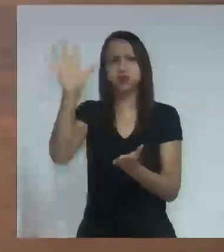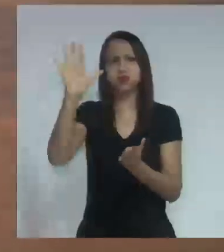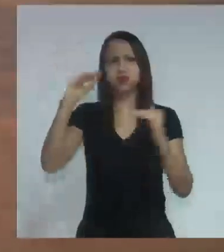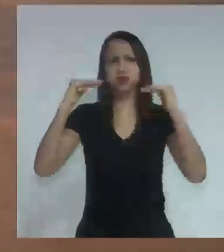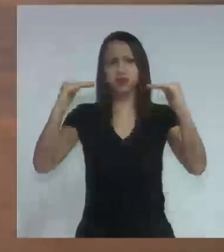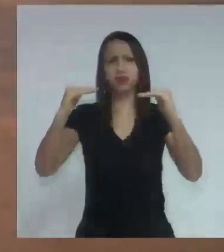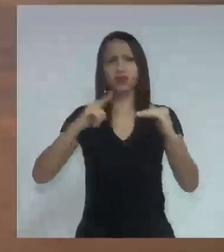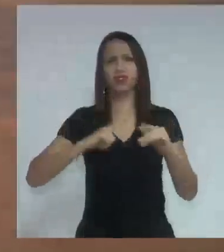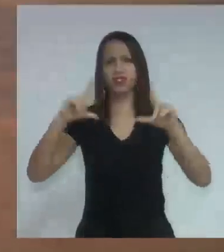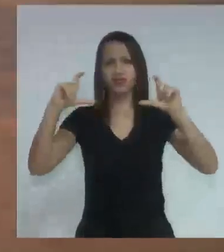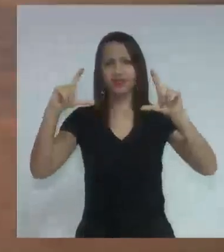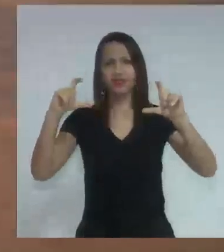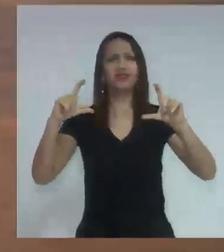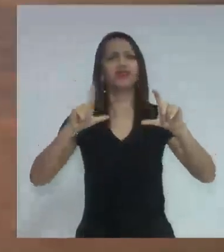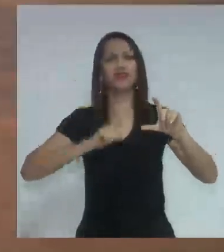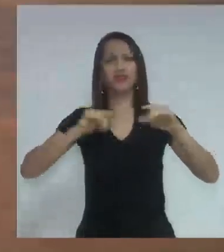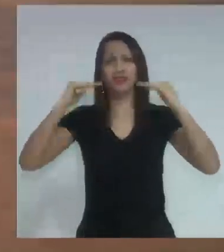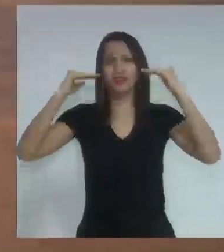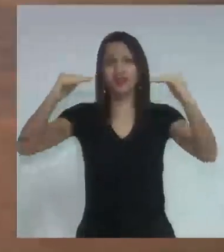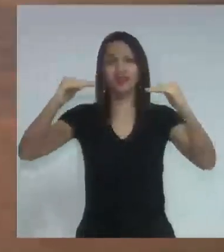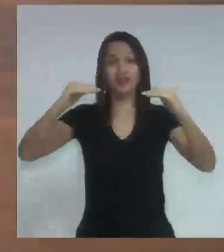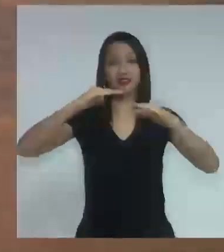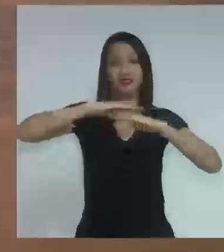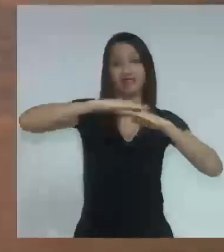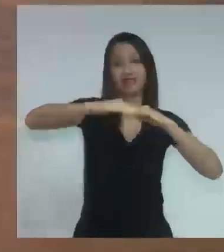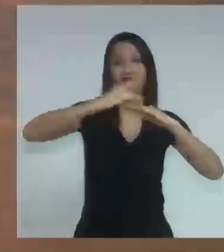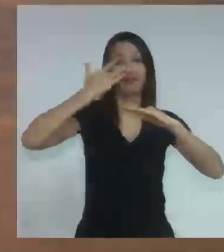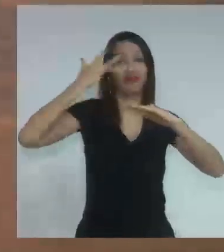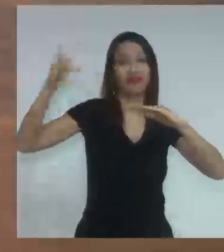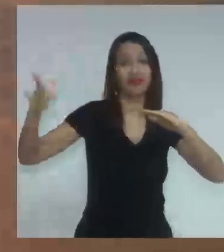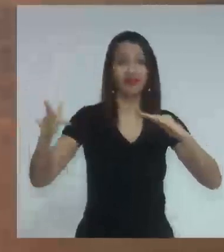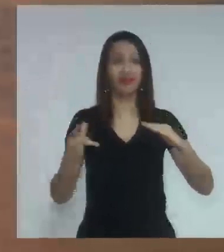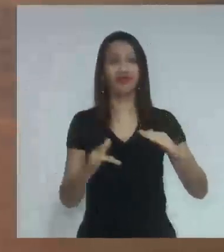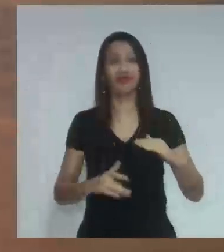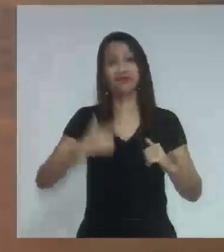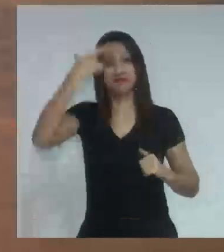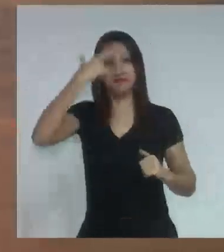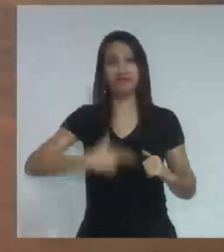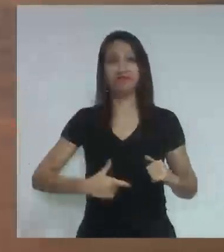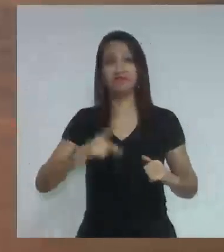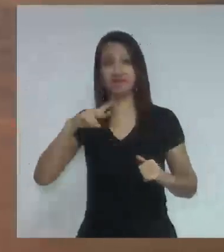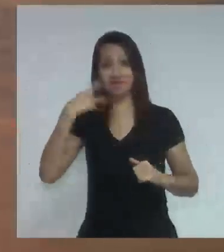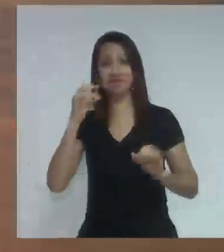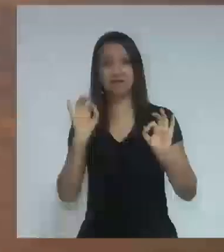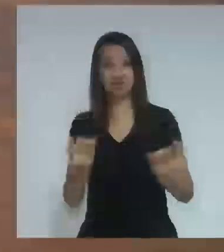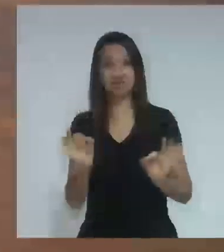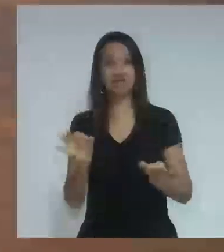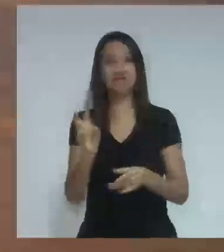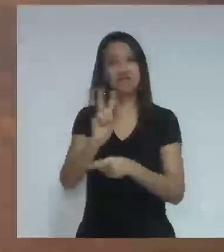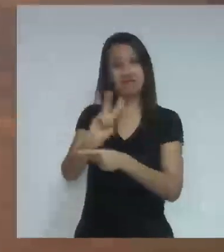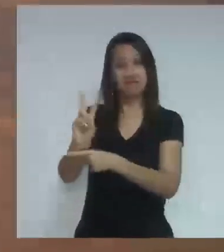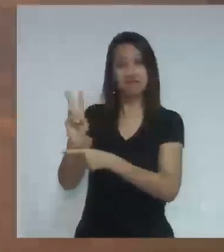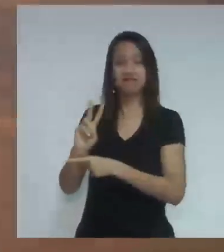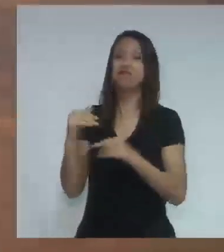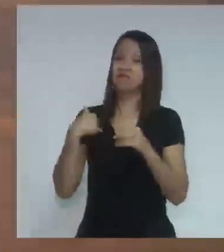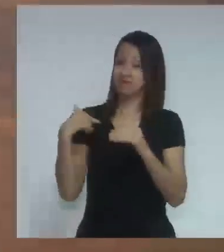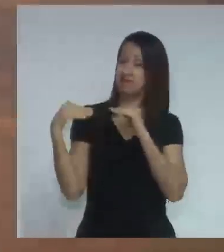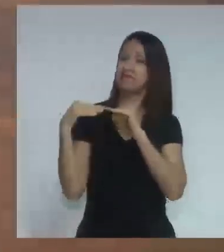Minha foto com memes, inscrição do telhado de ouro. O papel do vereador realmente é fiscalizar.